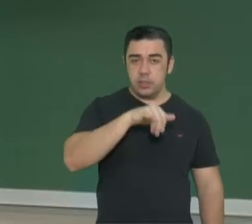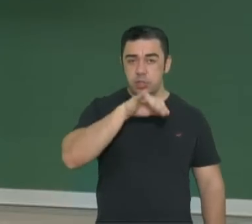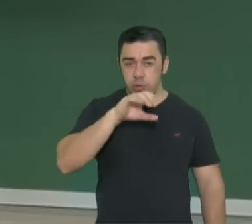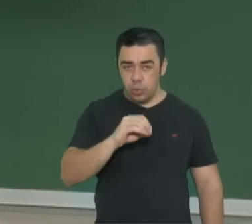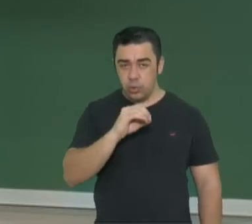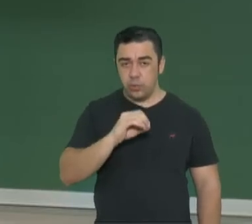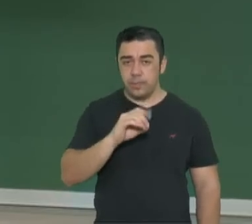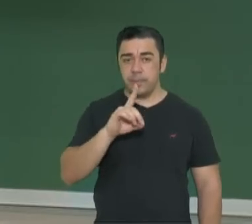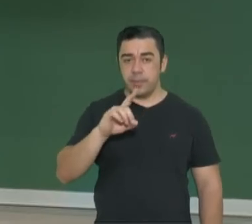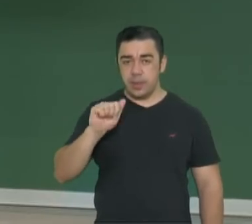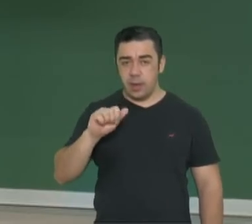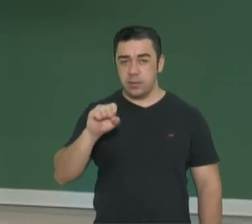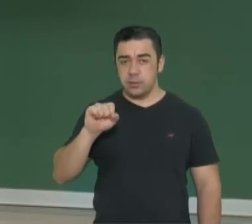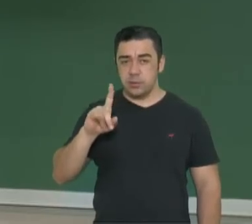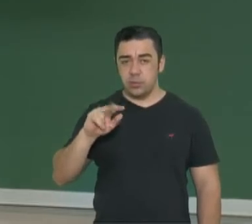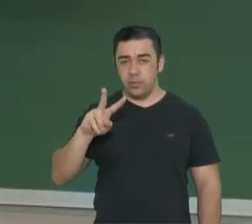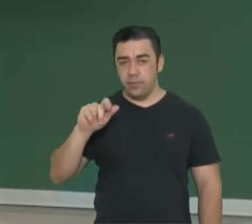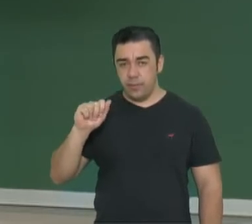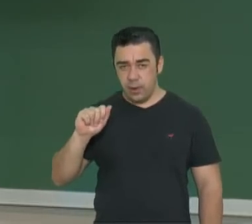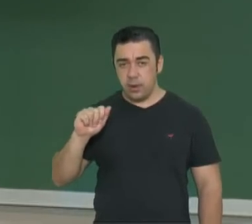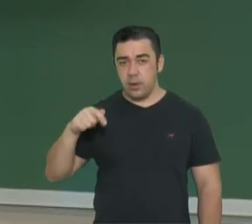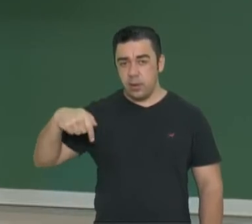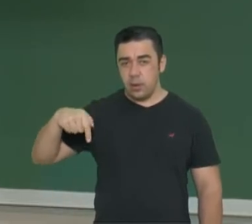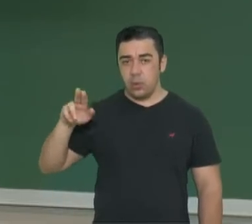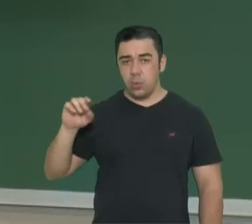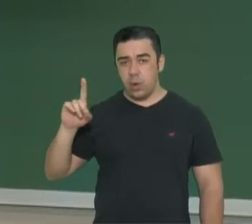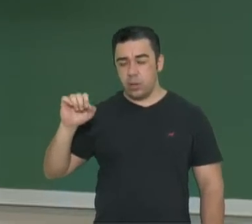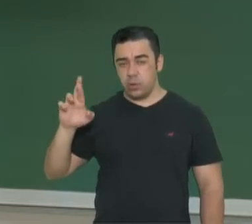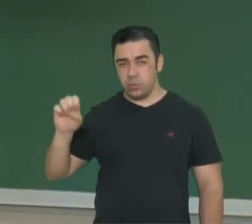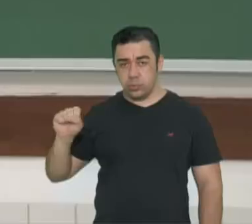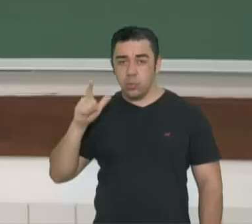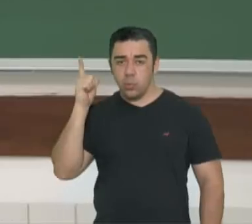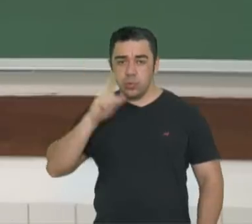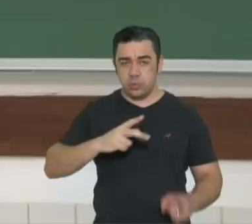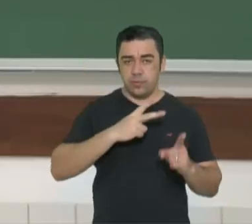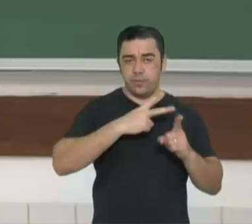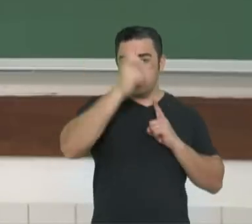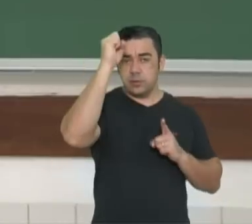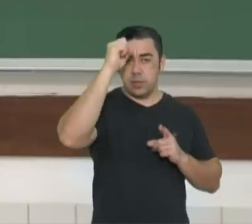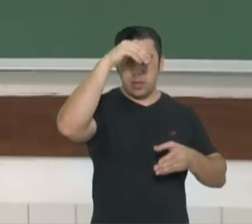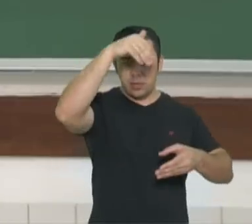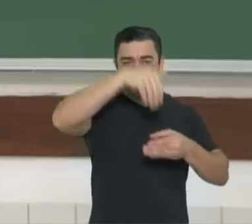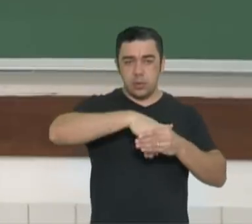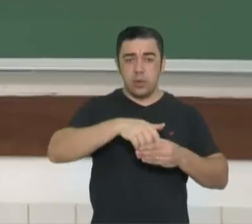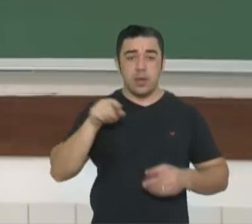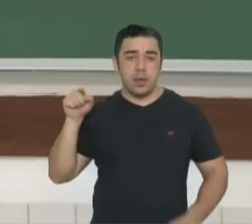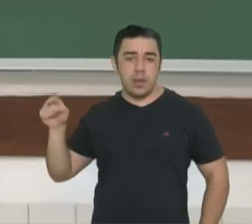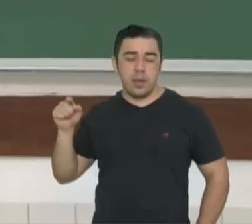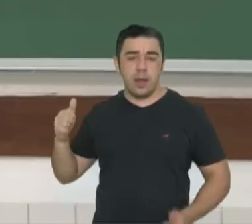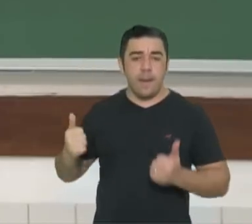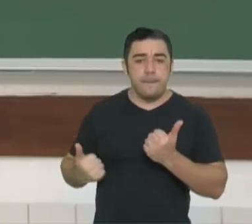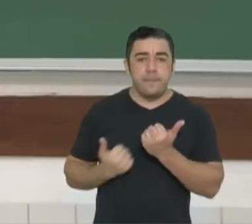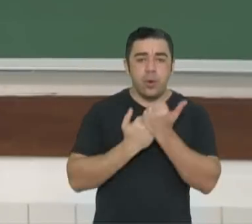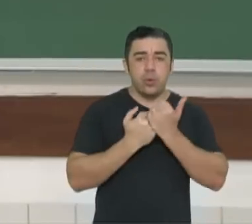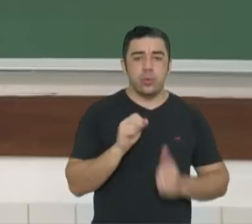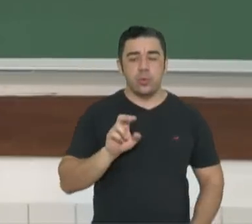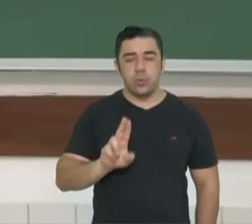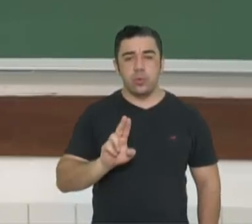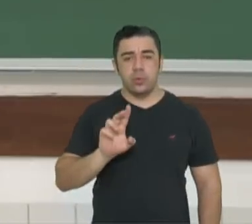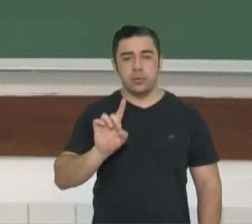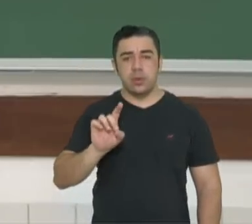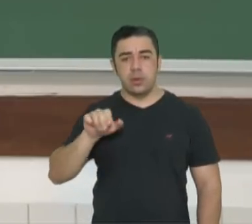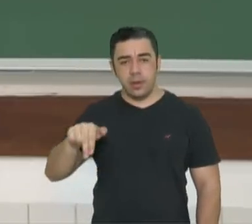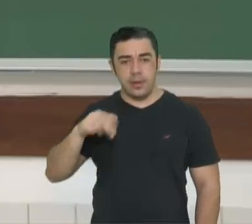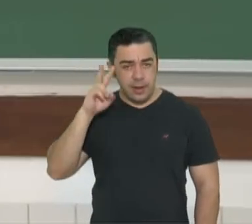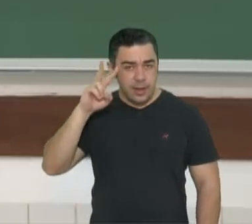Silva Quadros saiu vencedor e ele era apoiado pela UDN. Lembra a UDN?